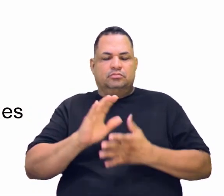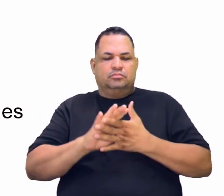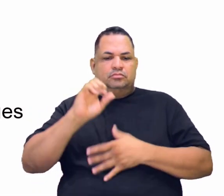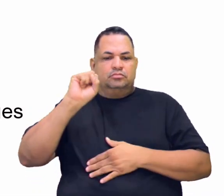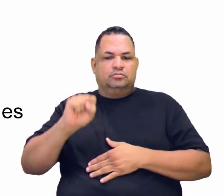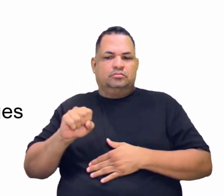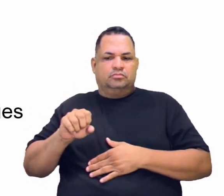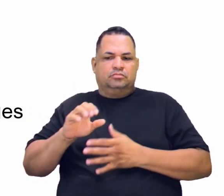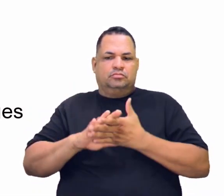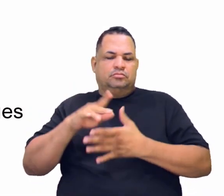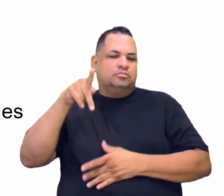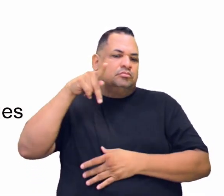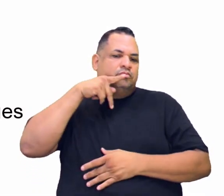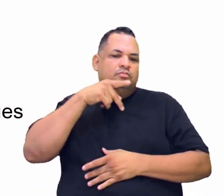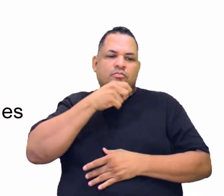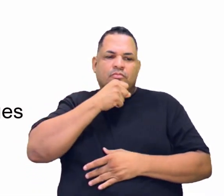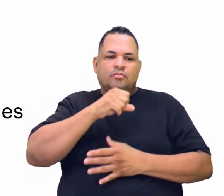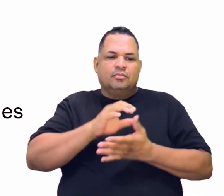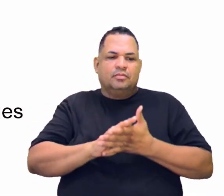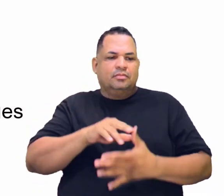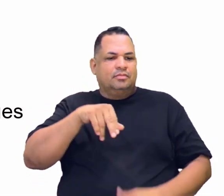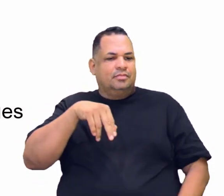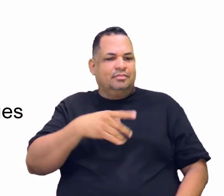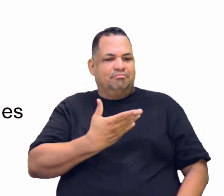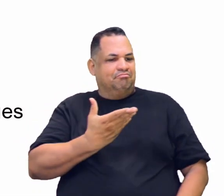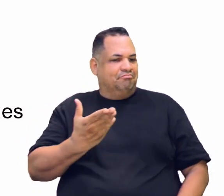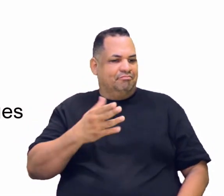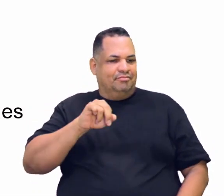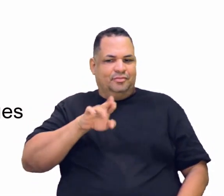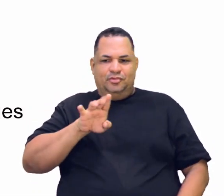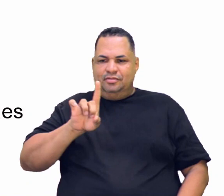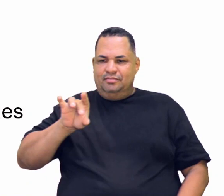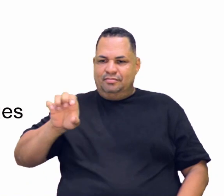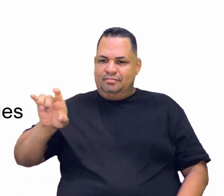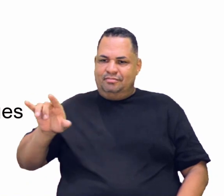Urueuauau, como é que é? Como é que fala Urueuauau, Sâmio?